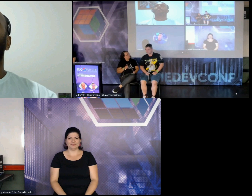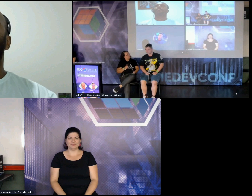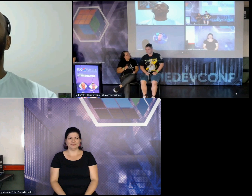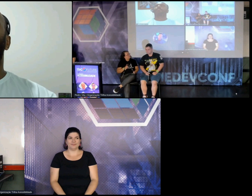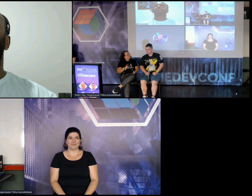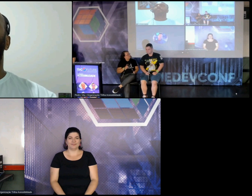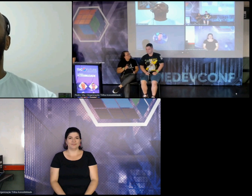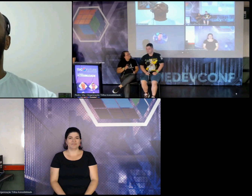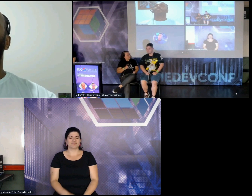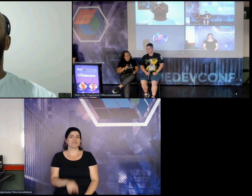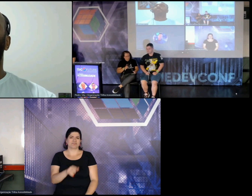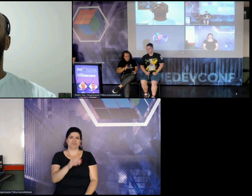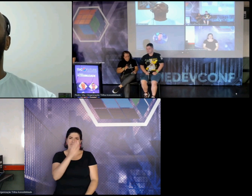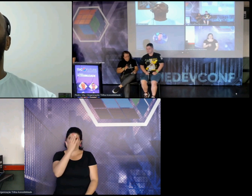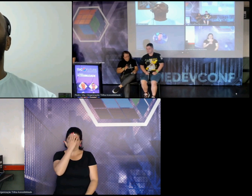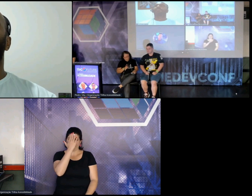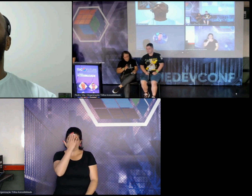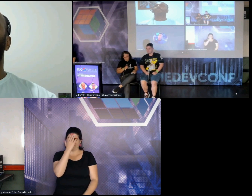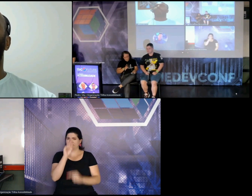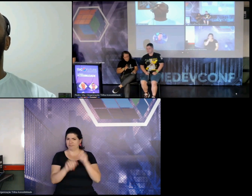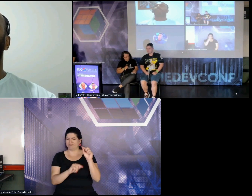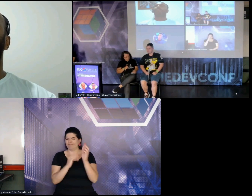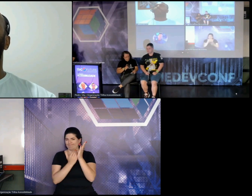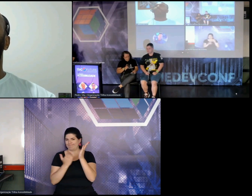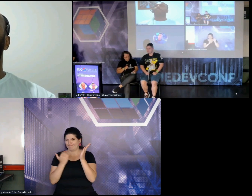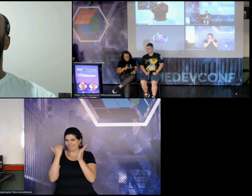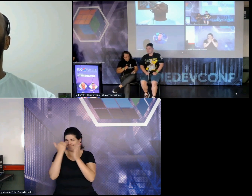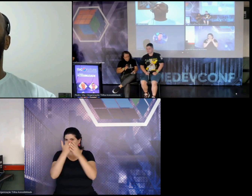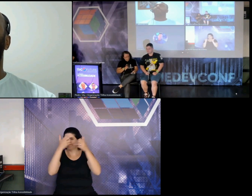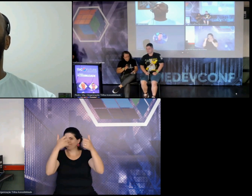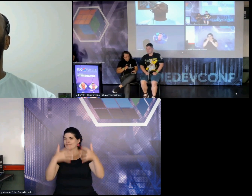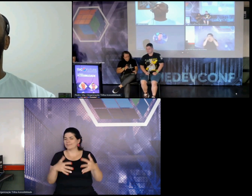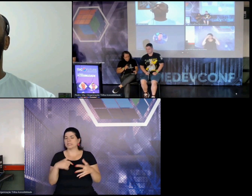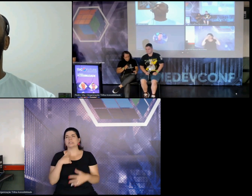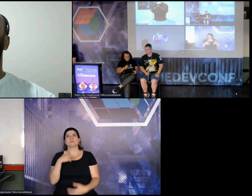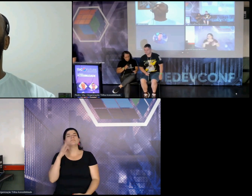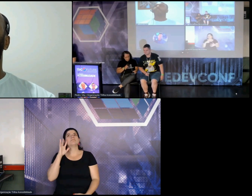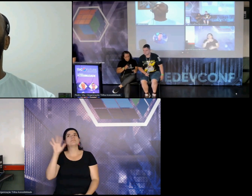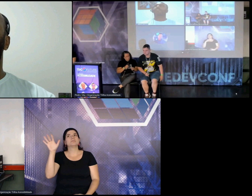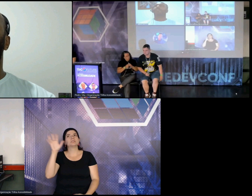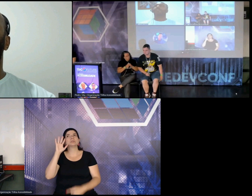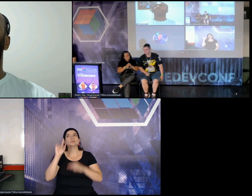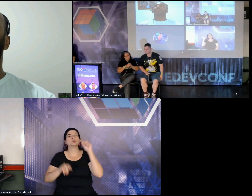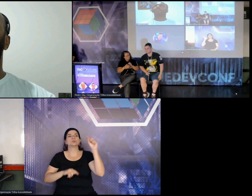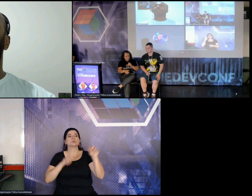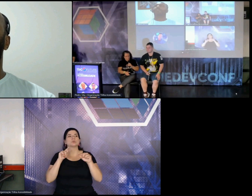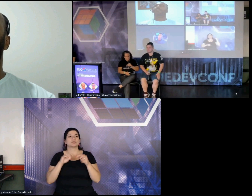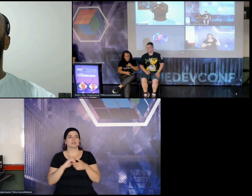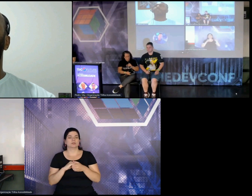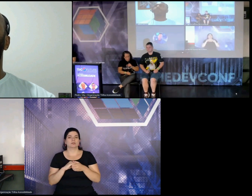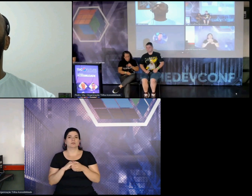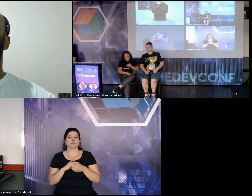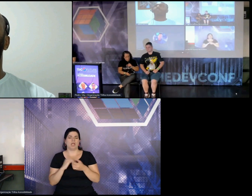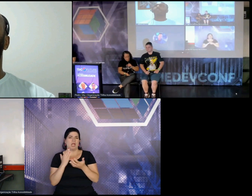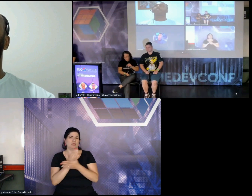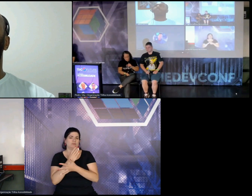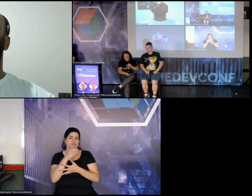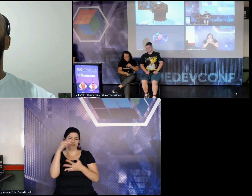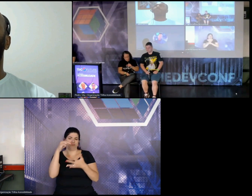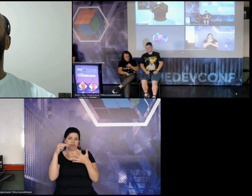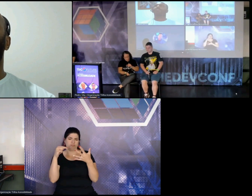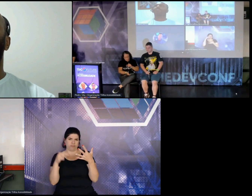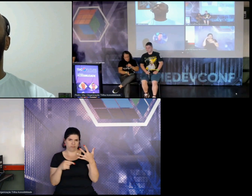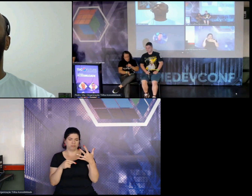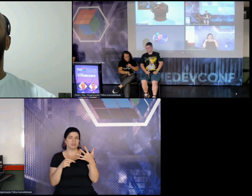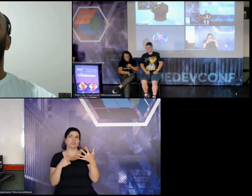Você sabe que, até complementando aqui, me veio na mente aqui alguns pontos, né, que eu passei já